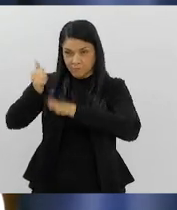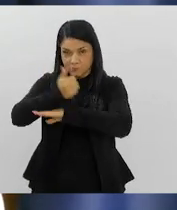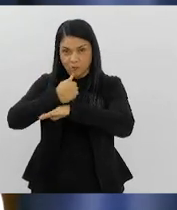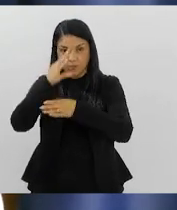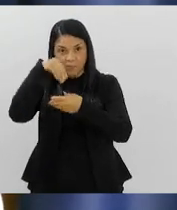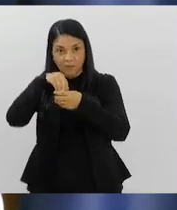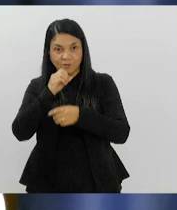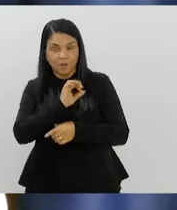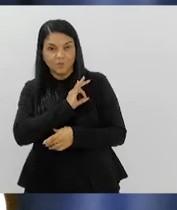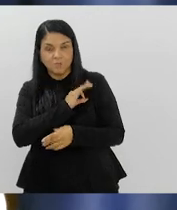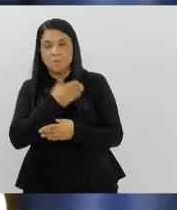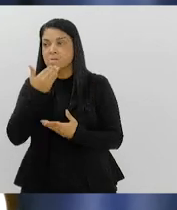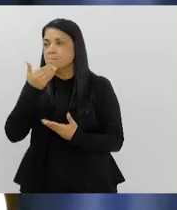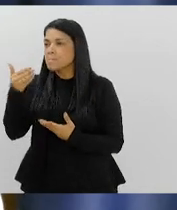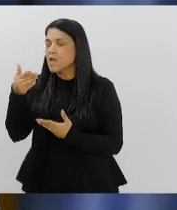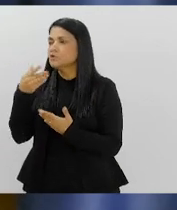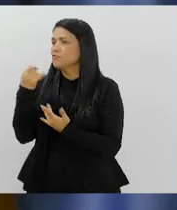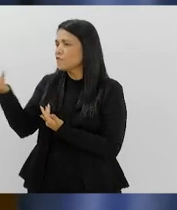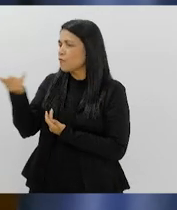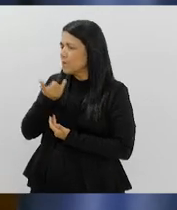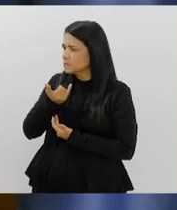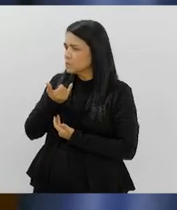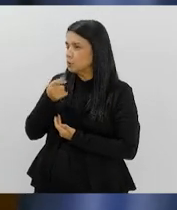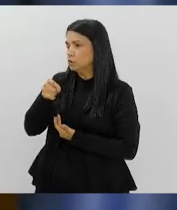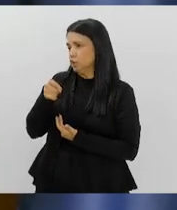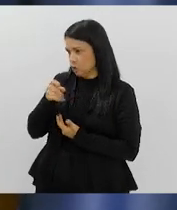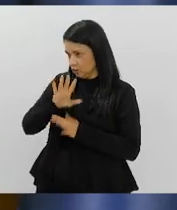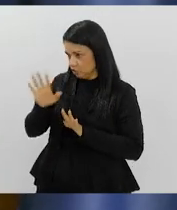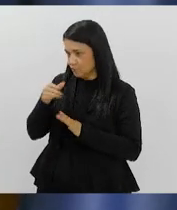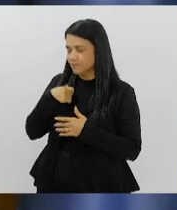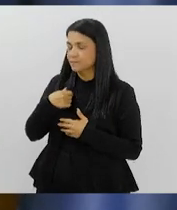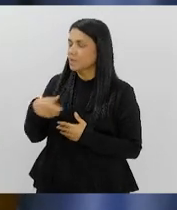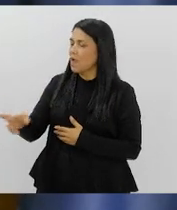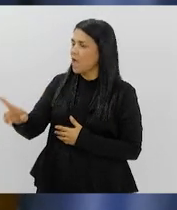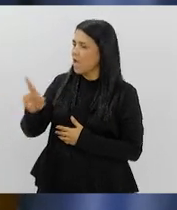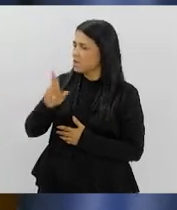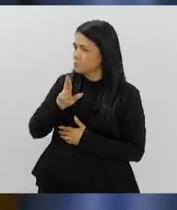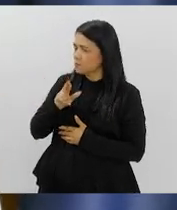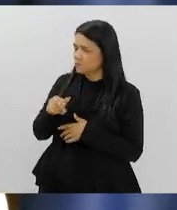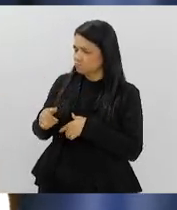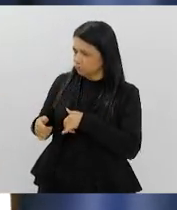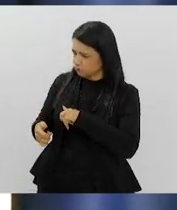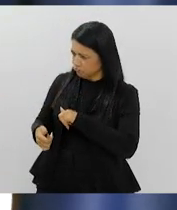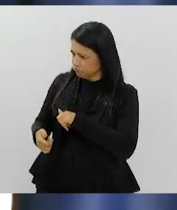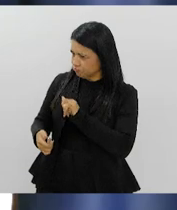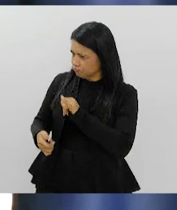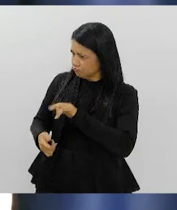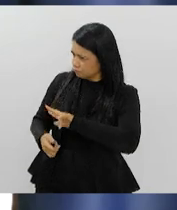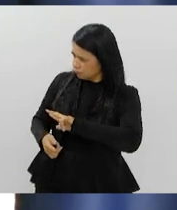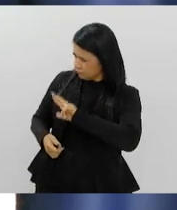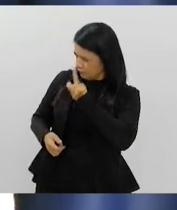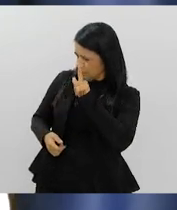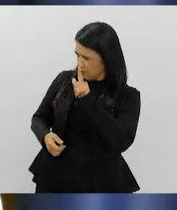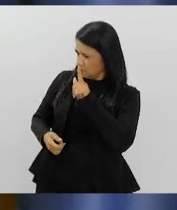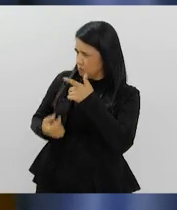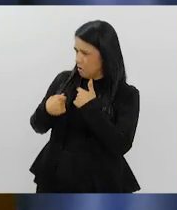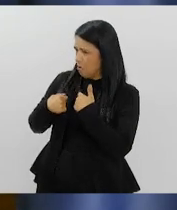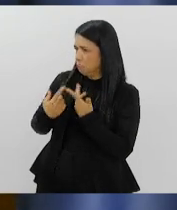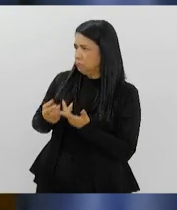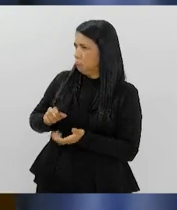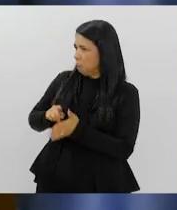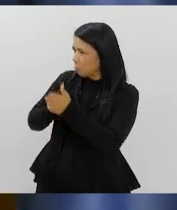parceiro pedindo uma informação X. Acho que aconteceu com todo mundo aqui. Okay. Você recebe uma resposta Y. Você fala, pô, não foi isso que eu perguntei. Aí você